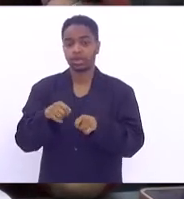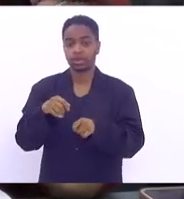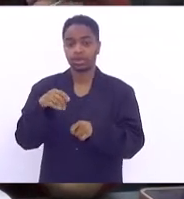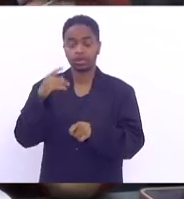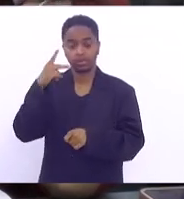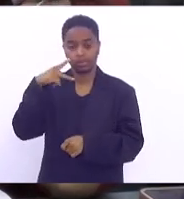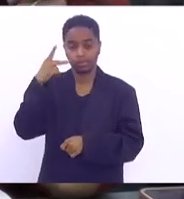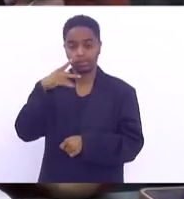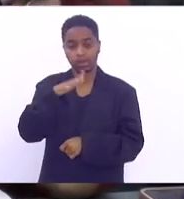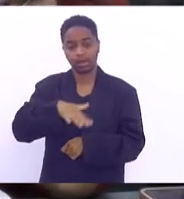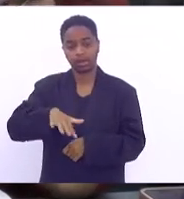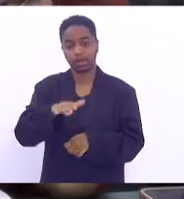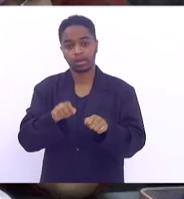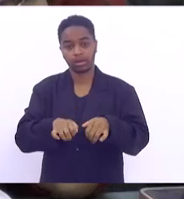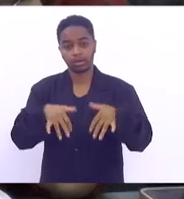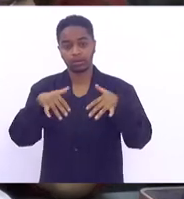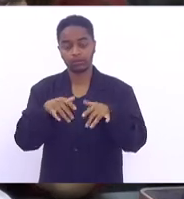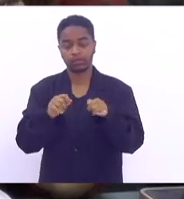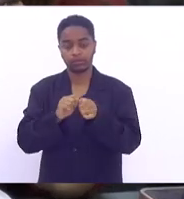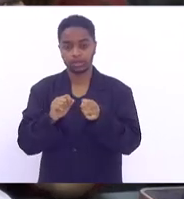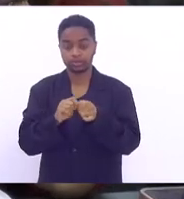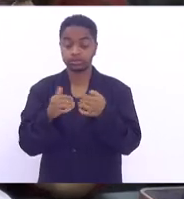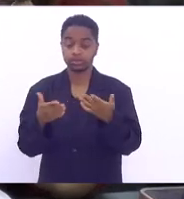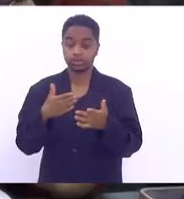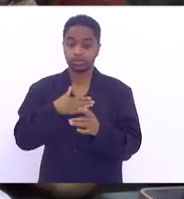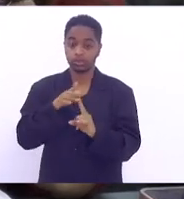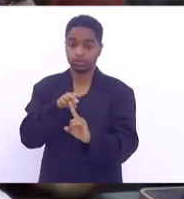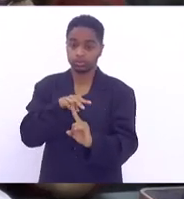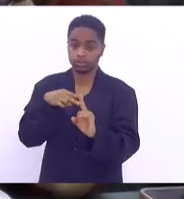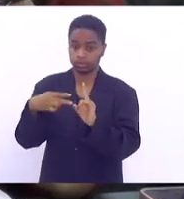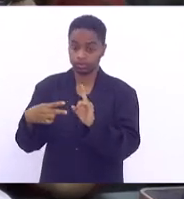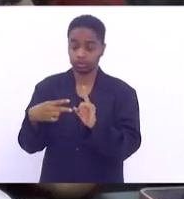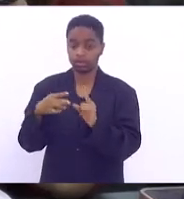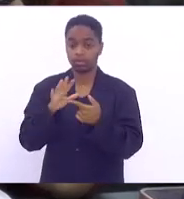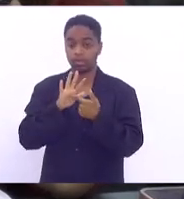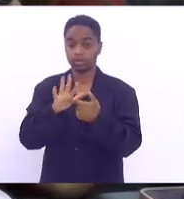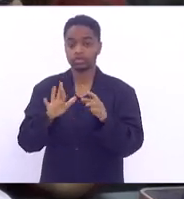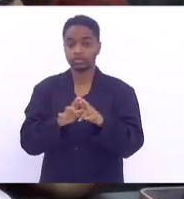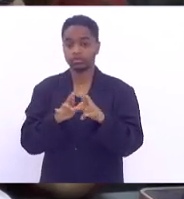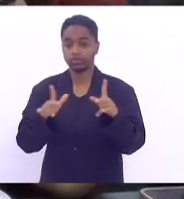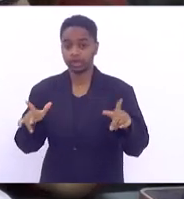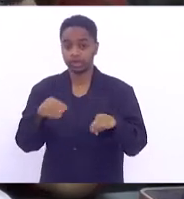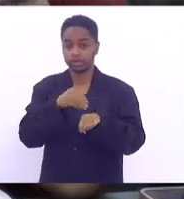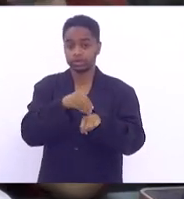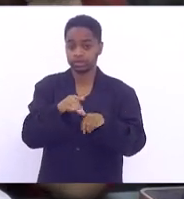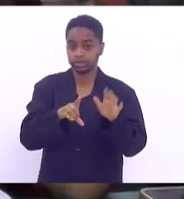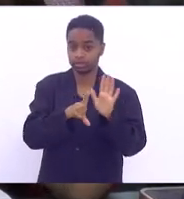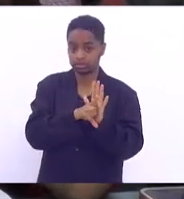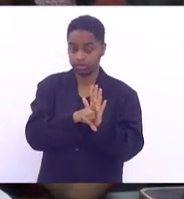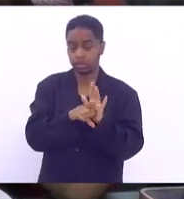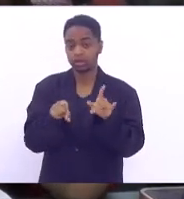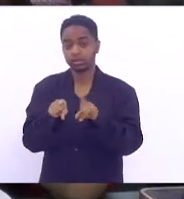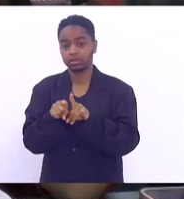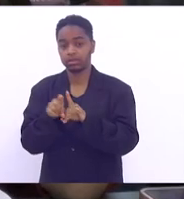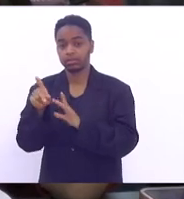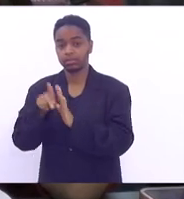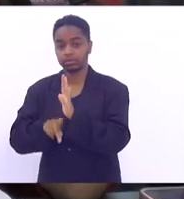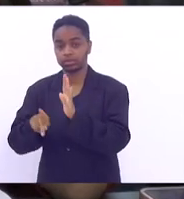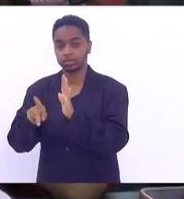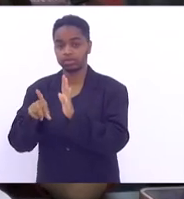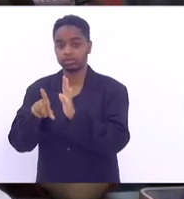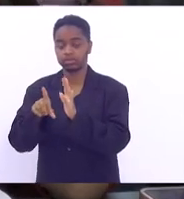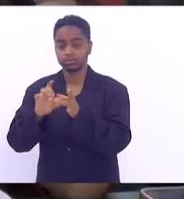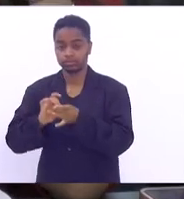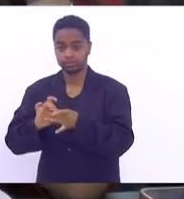Então, esse é o que, na minha visão, é o que difere o projeto autorizativo da TIS. Perfeitamente